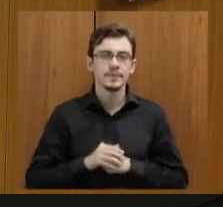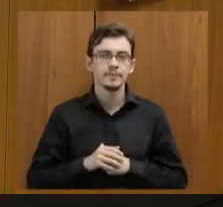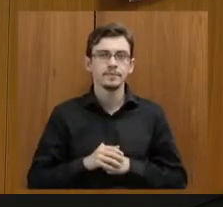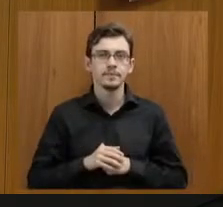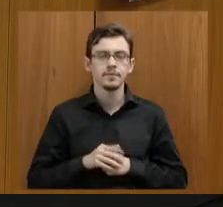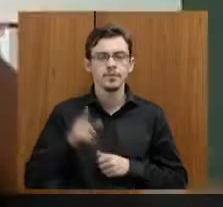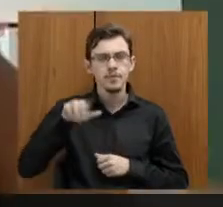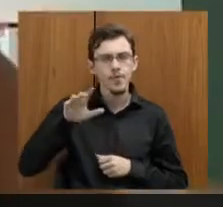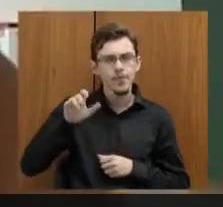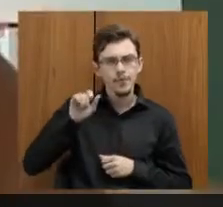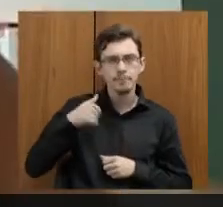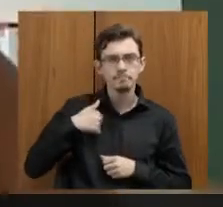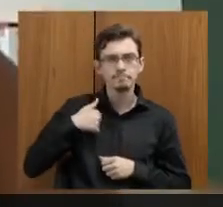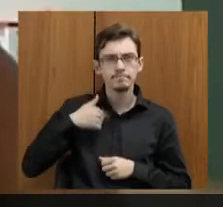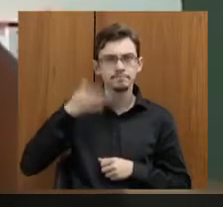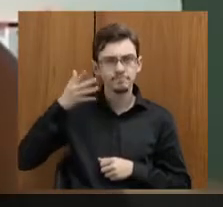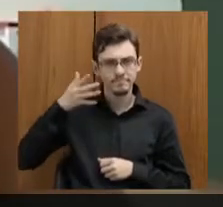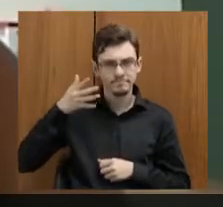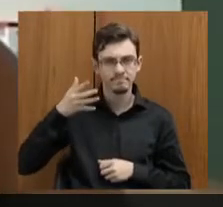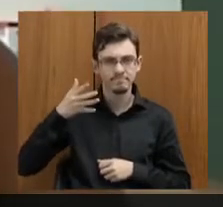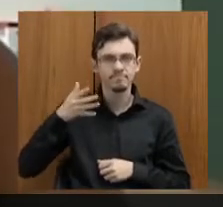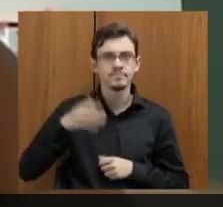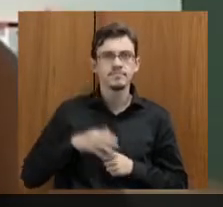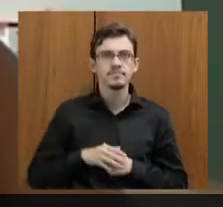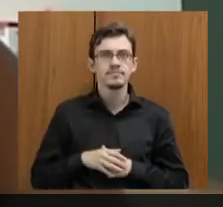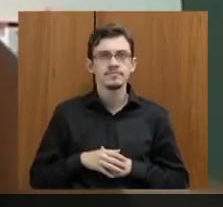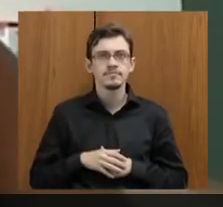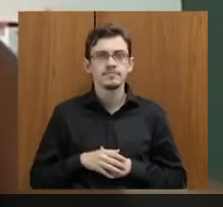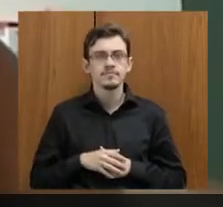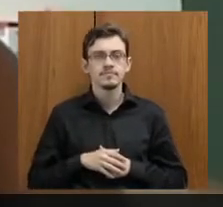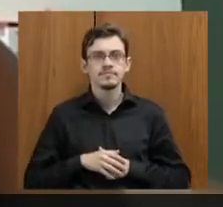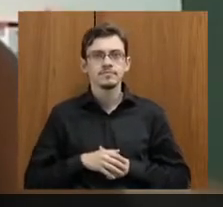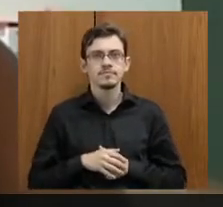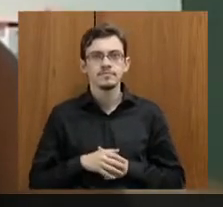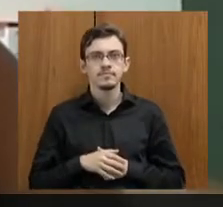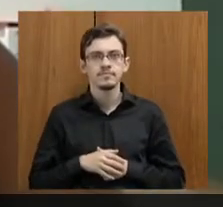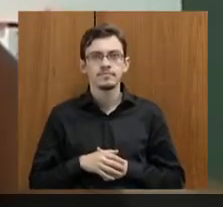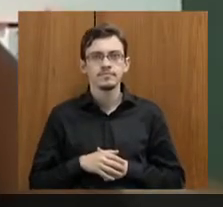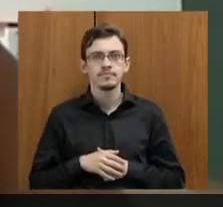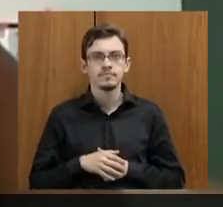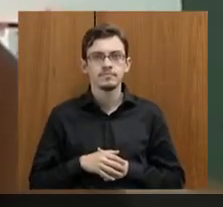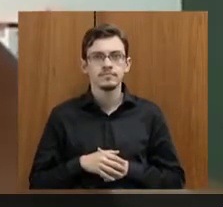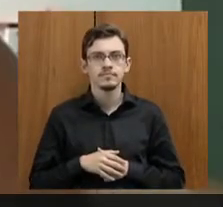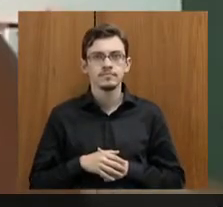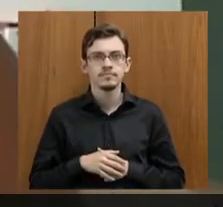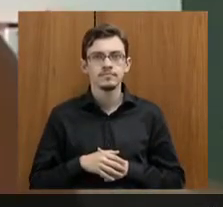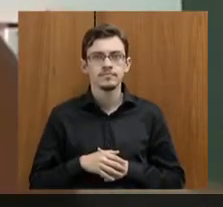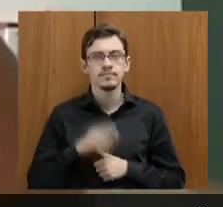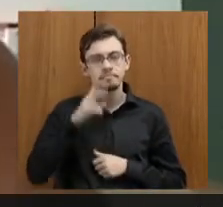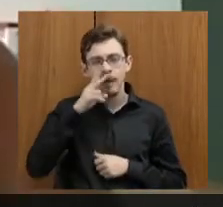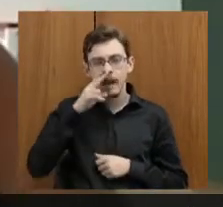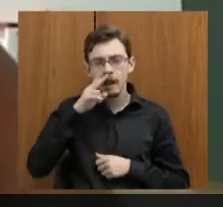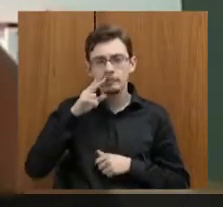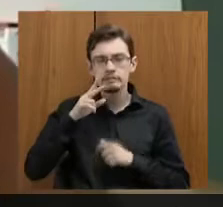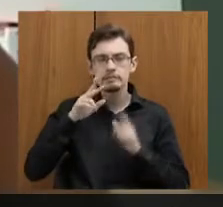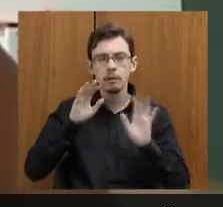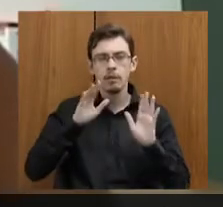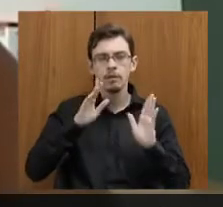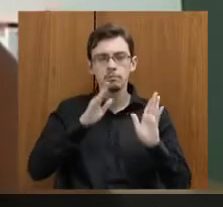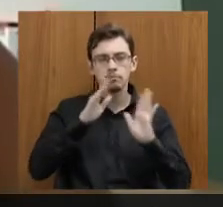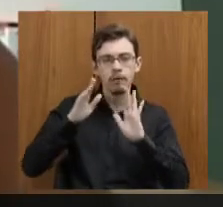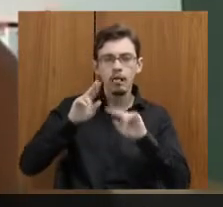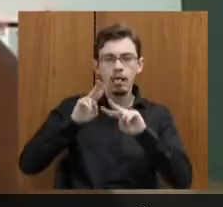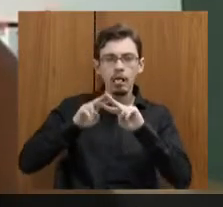consiga o meu rir bem e eu sempre tem um pouco de delay Vocês